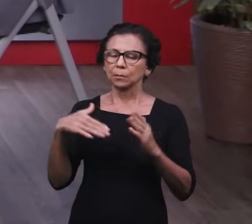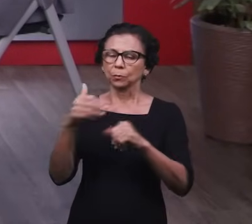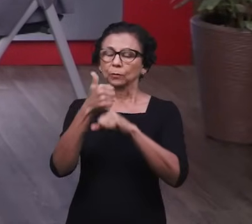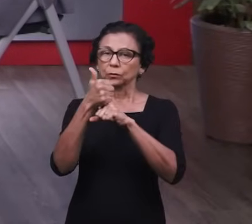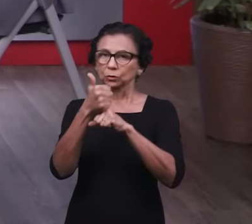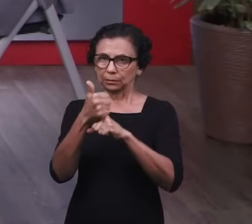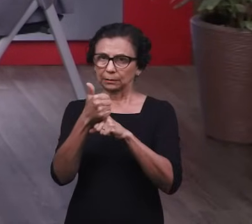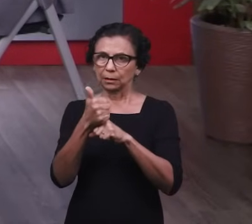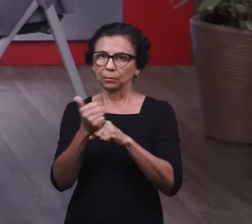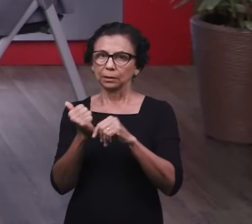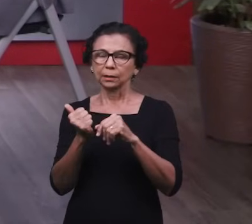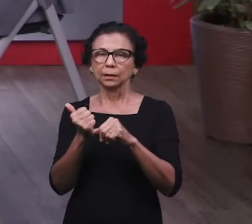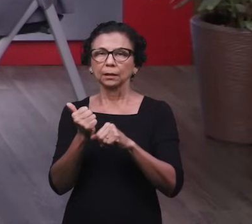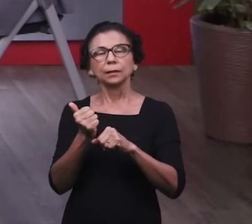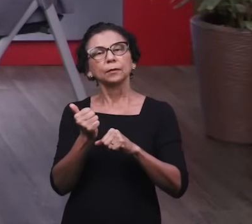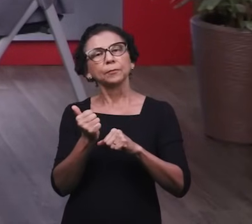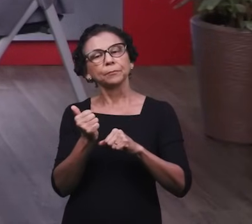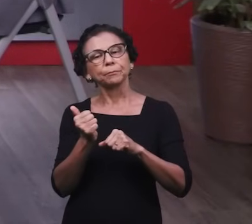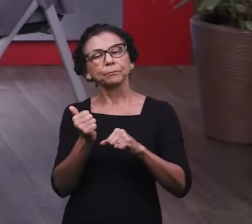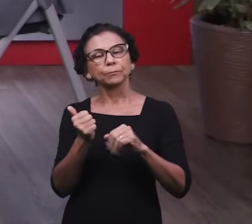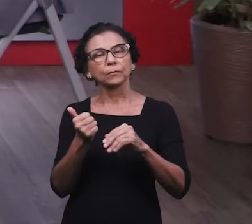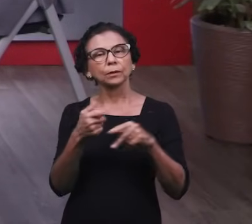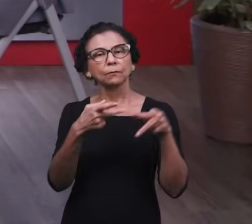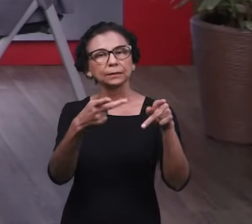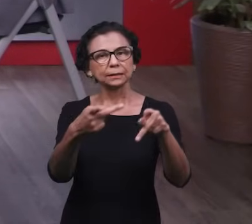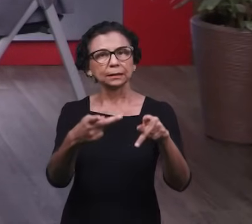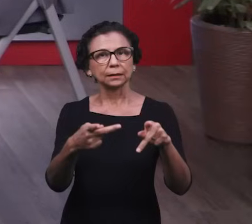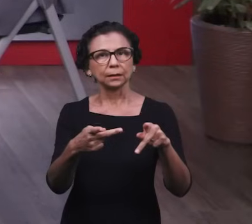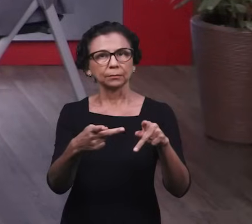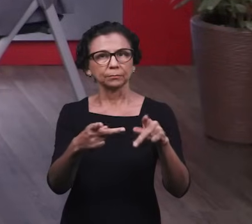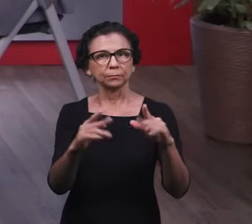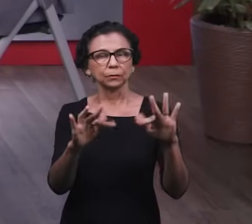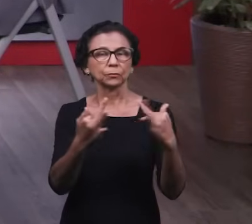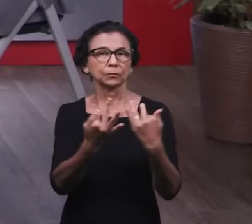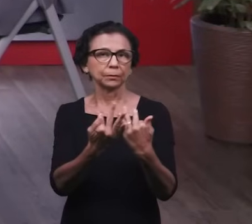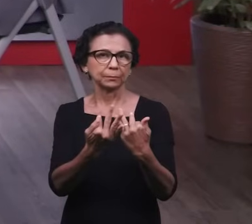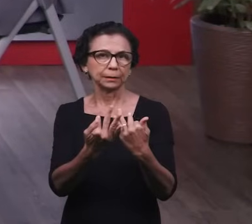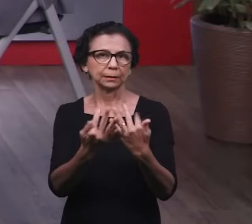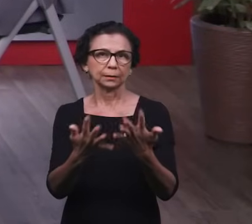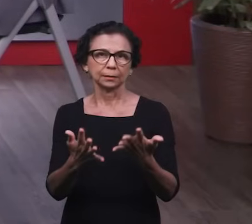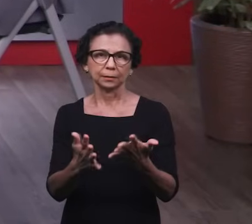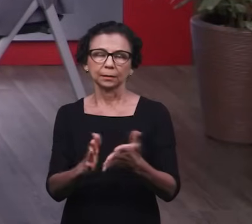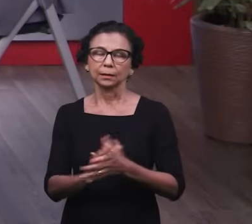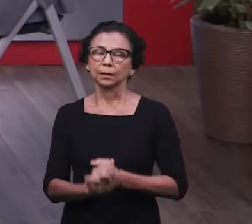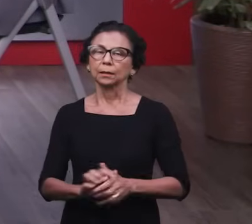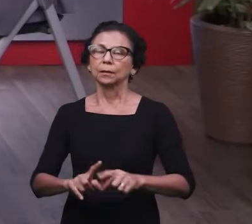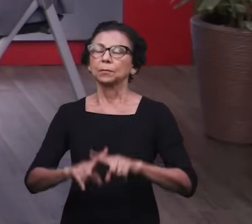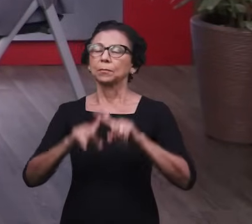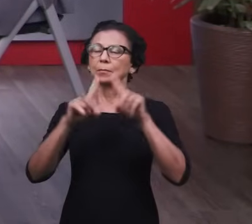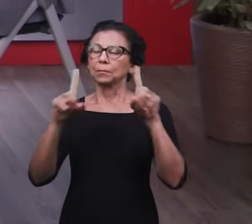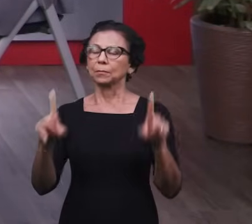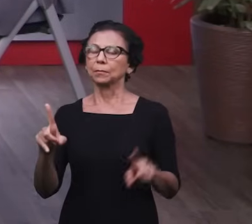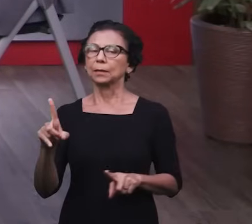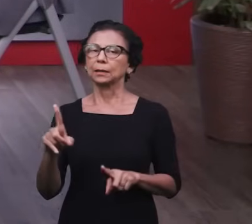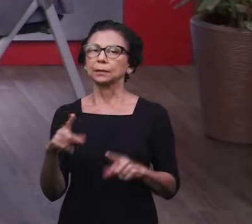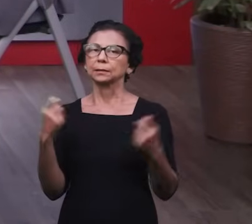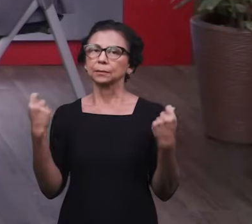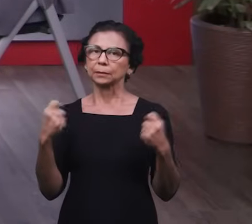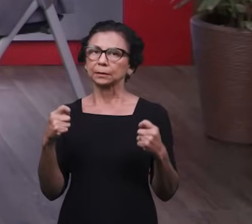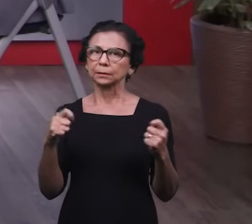da família, aquilo não vai sozinho. É um tripé. Então, é a família, é a escola e a